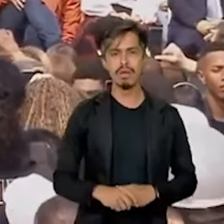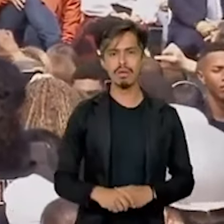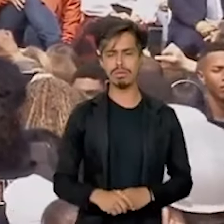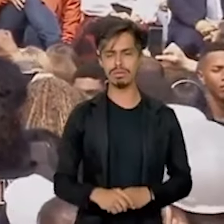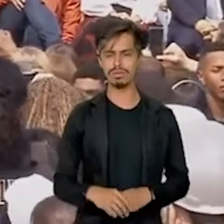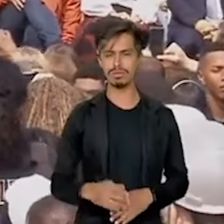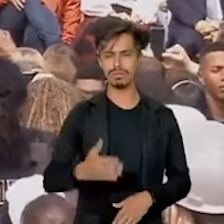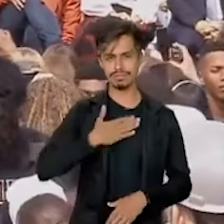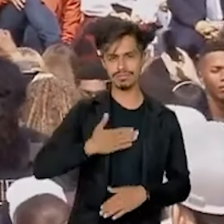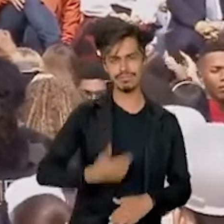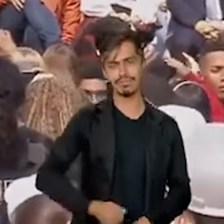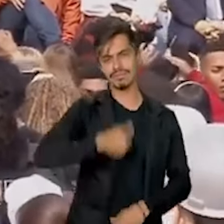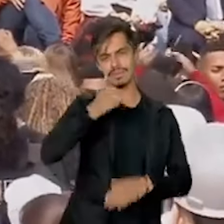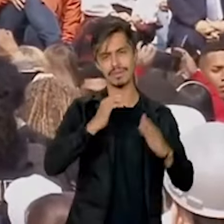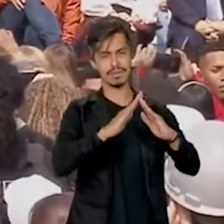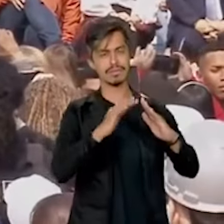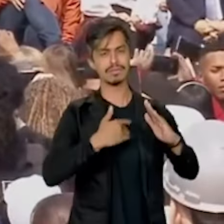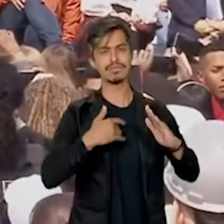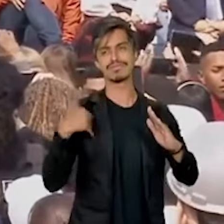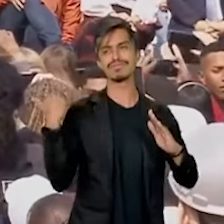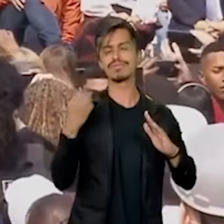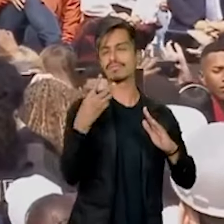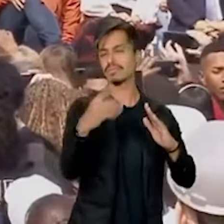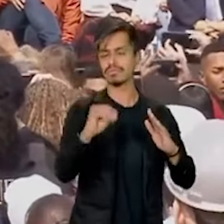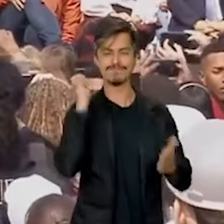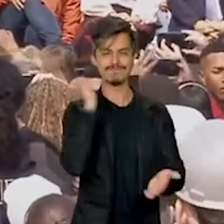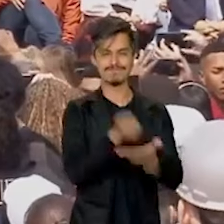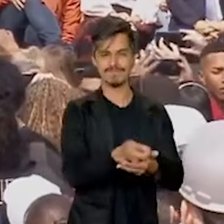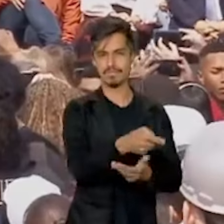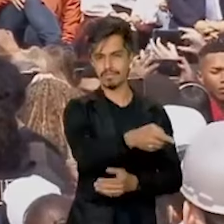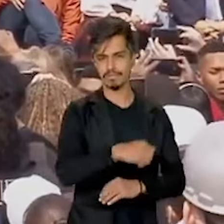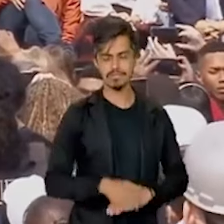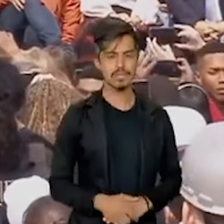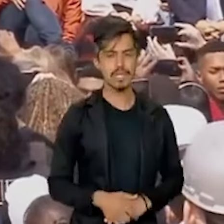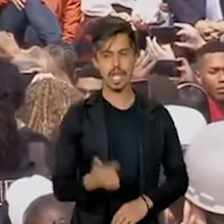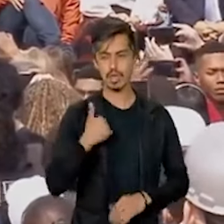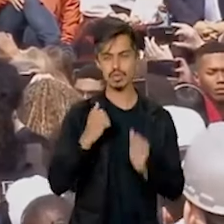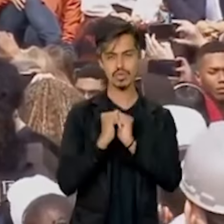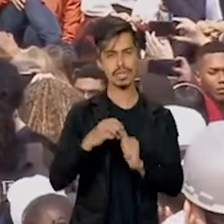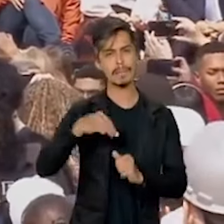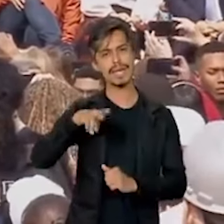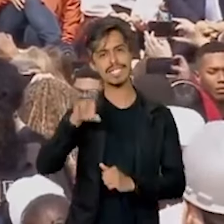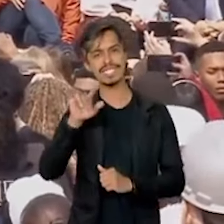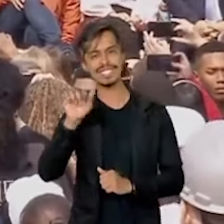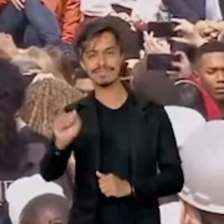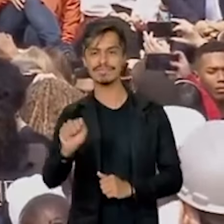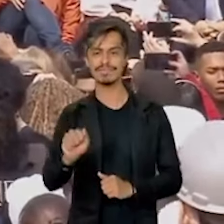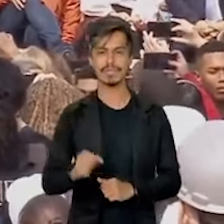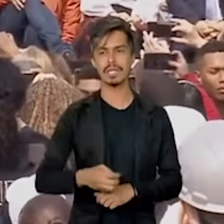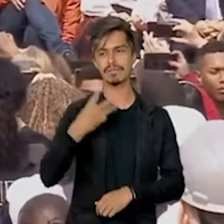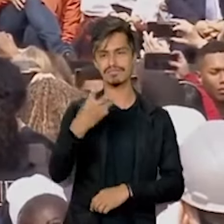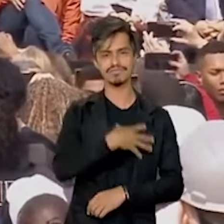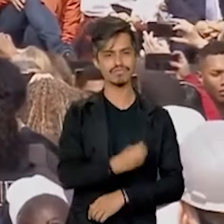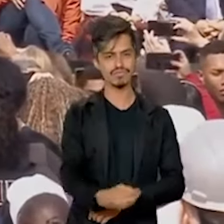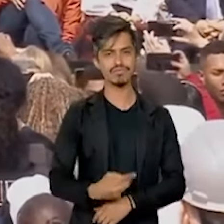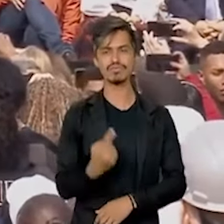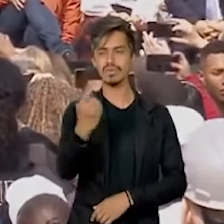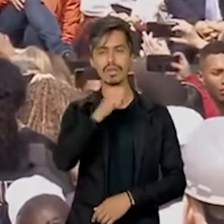primeira casa, eu tinha 30 anos de idade. Eu e a dona Marisa, 3 filhos, uma sogra